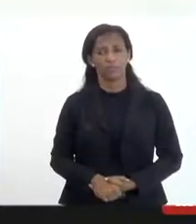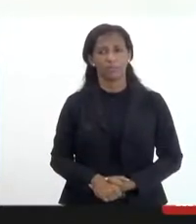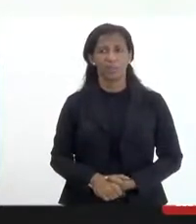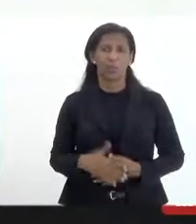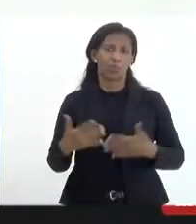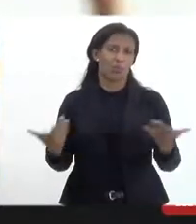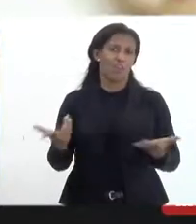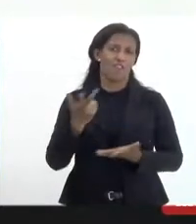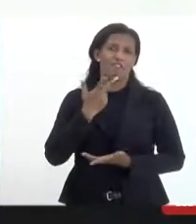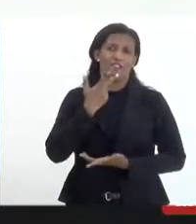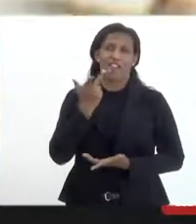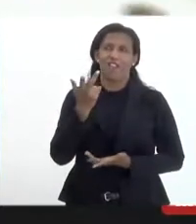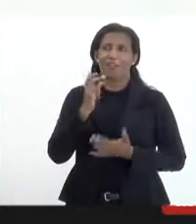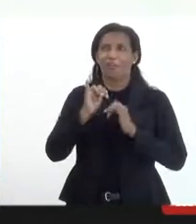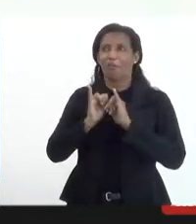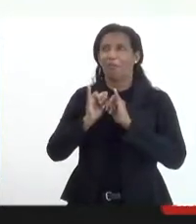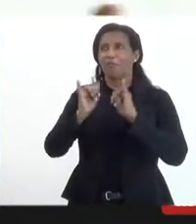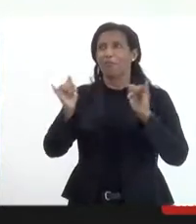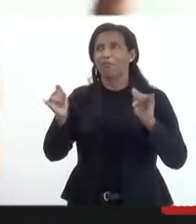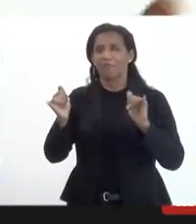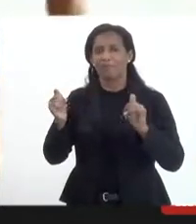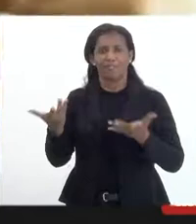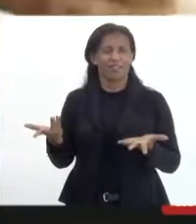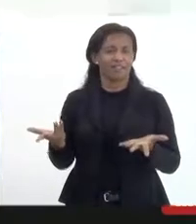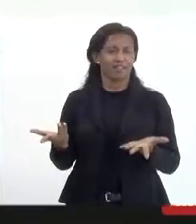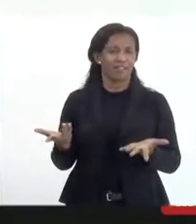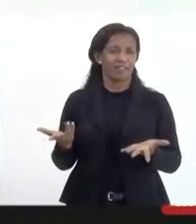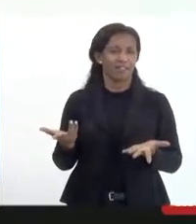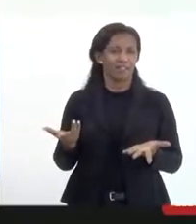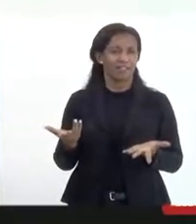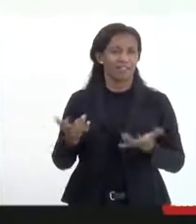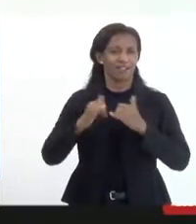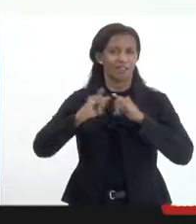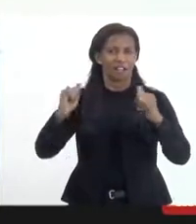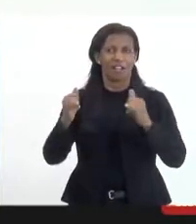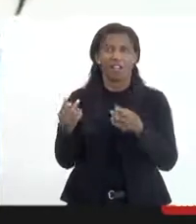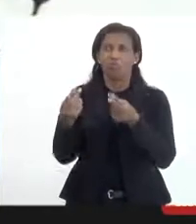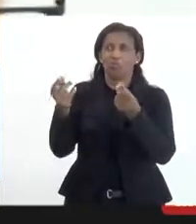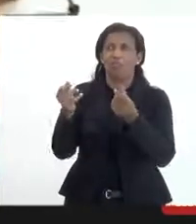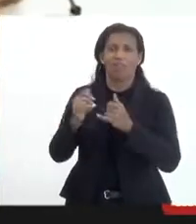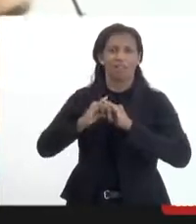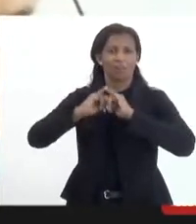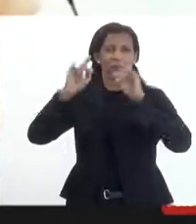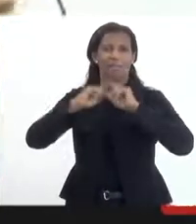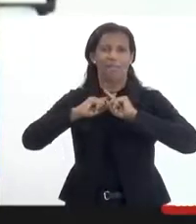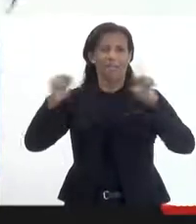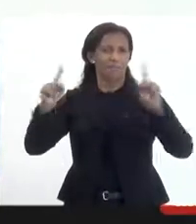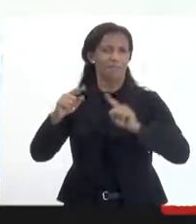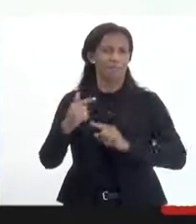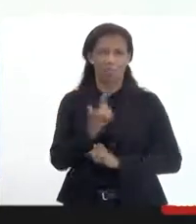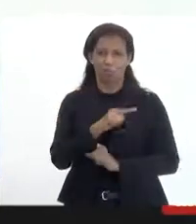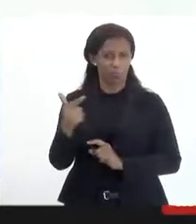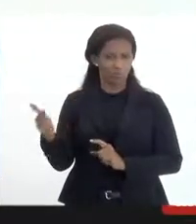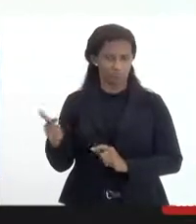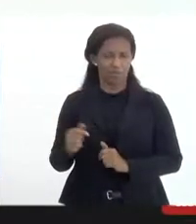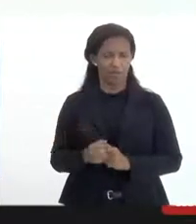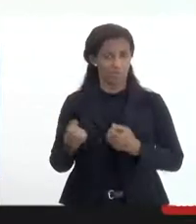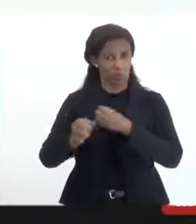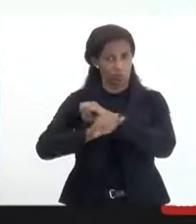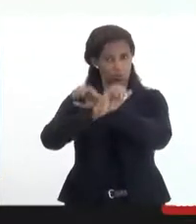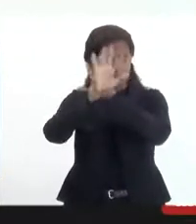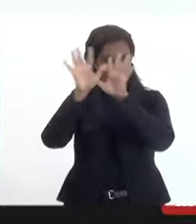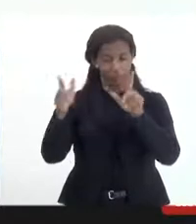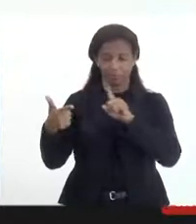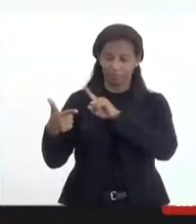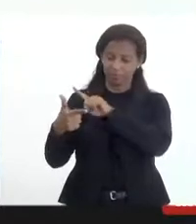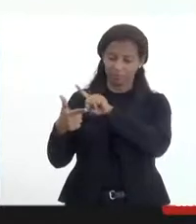foi uma denúncia espontânea em cima do nada. Isso é um esclarecimento. As duas